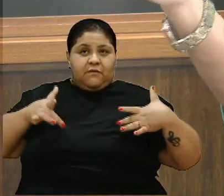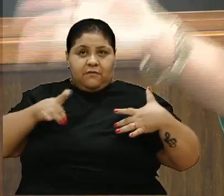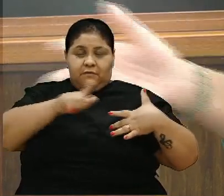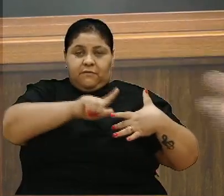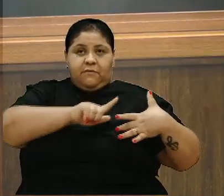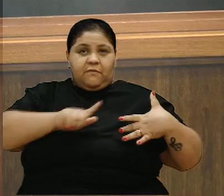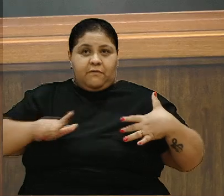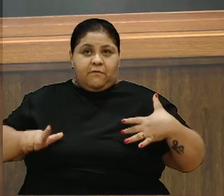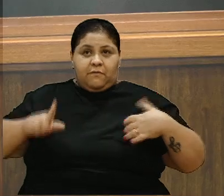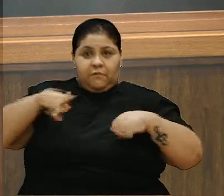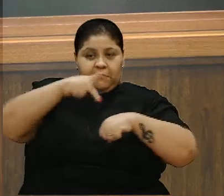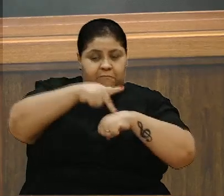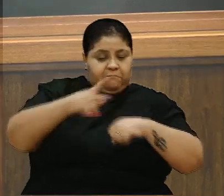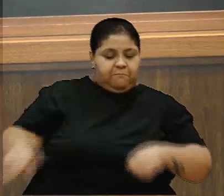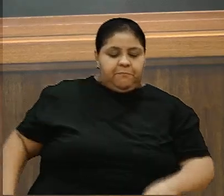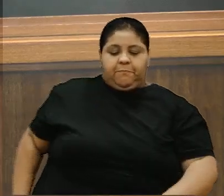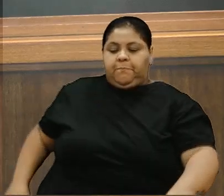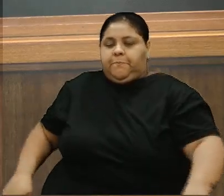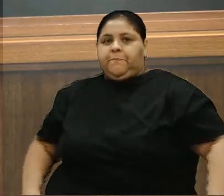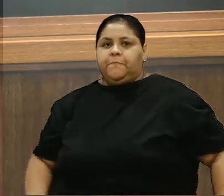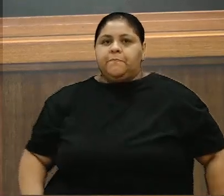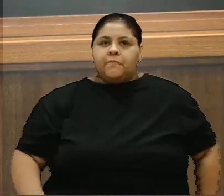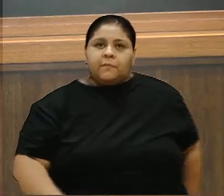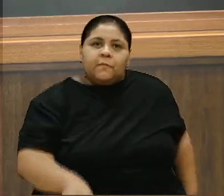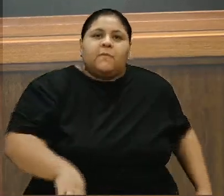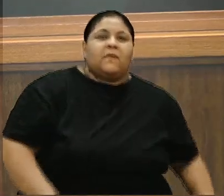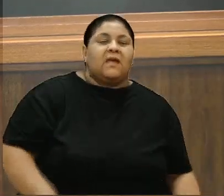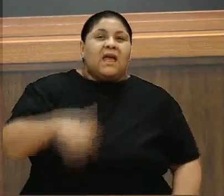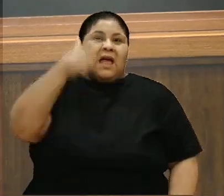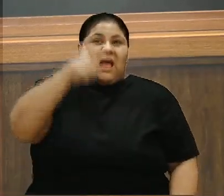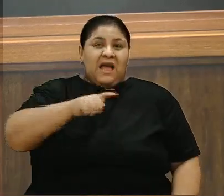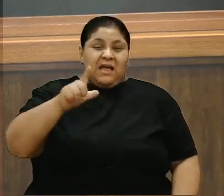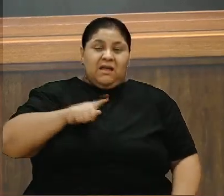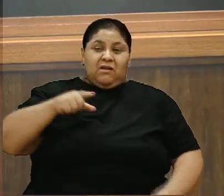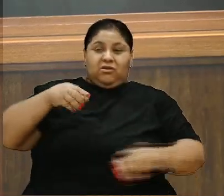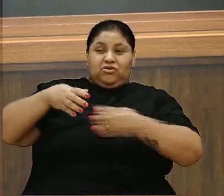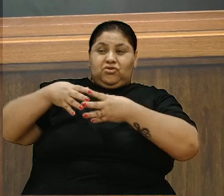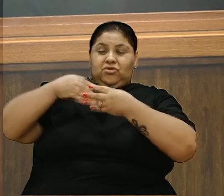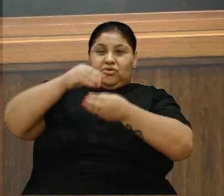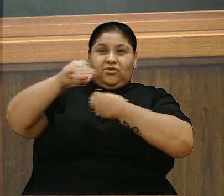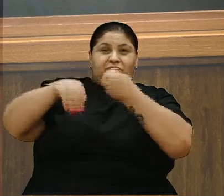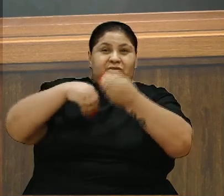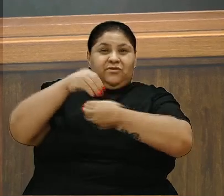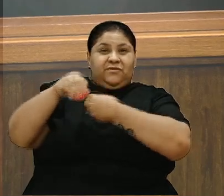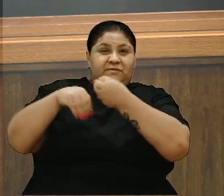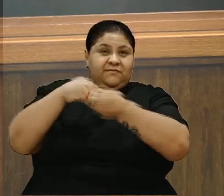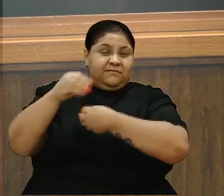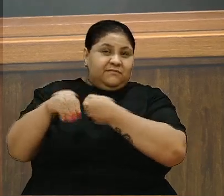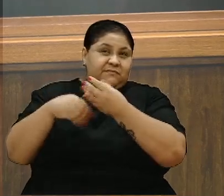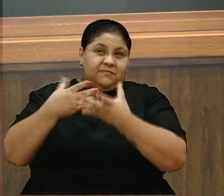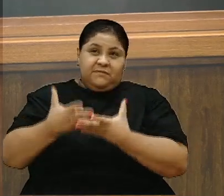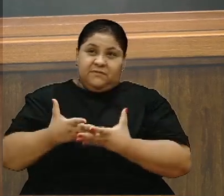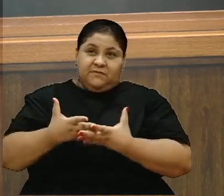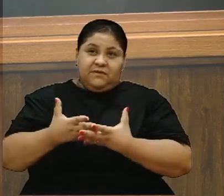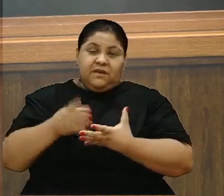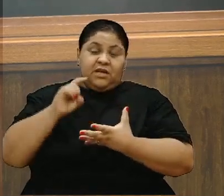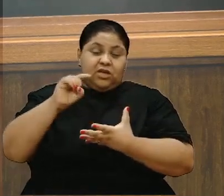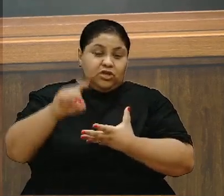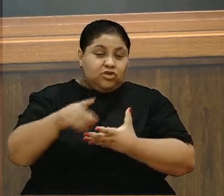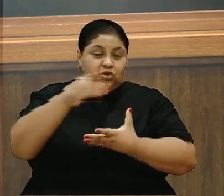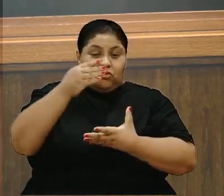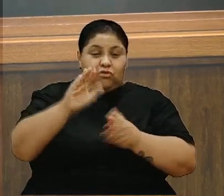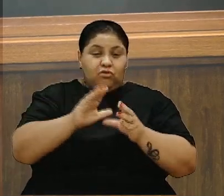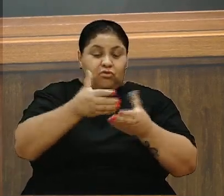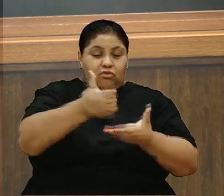do país. Então, acho que tem muitas coisas que se confundem e nada é ao contrário do que essa frente está propondo. A gente está fazendo